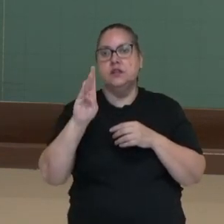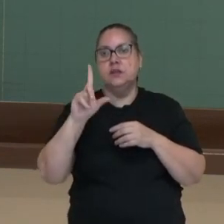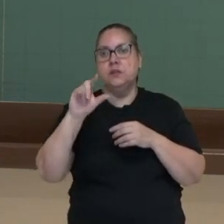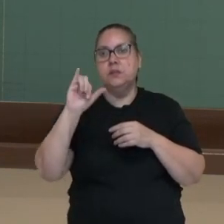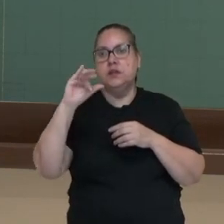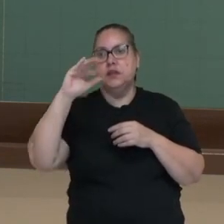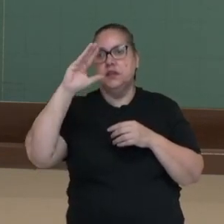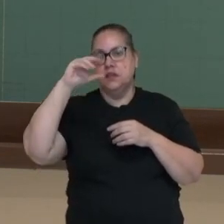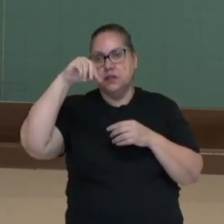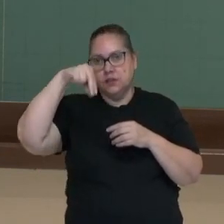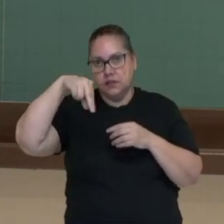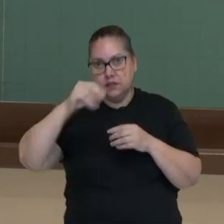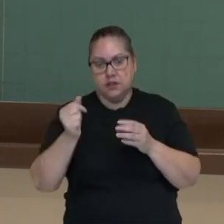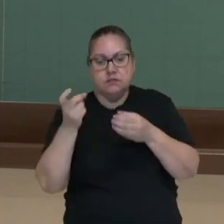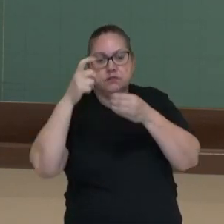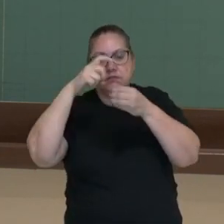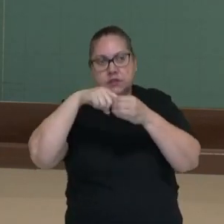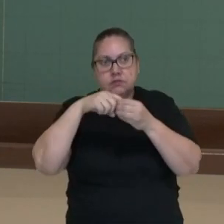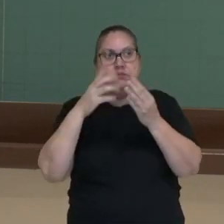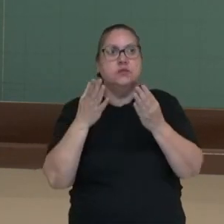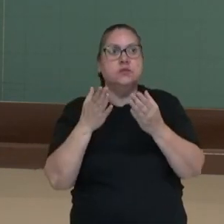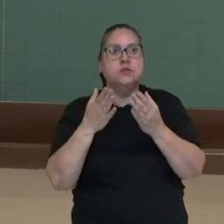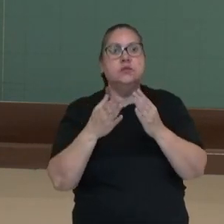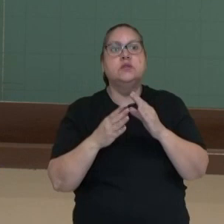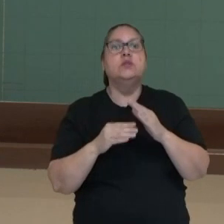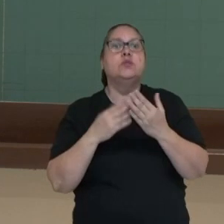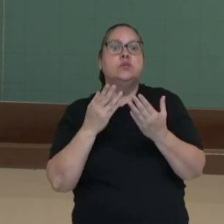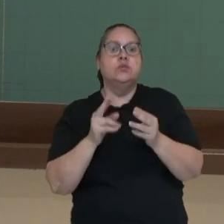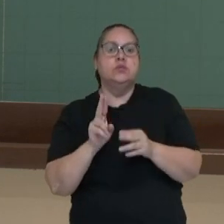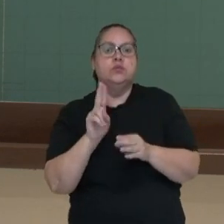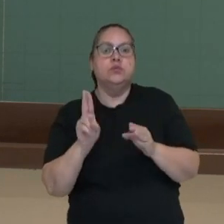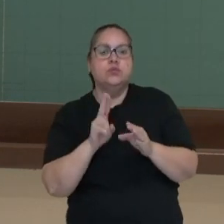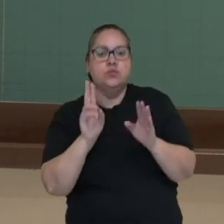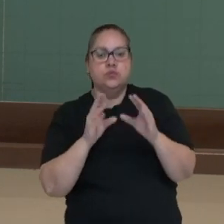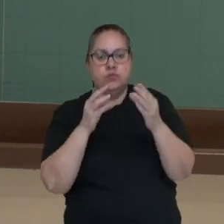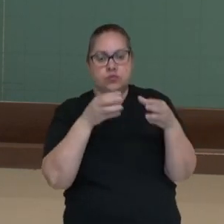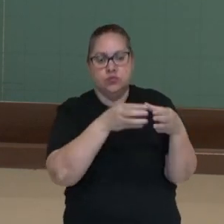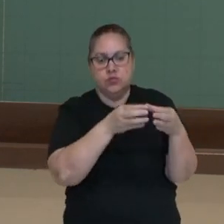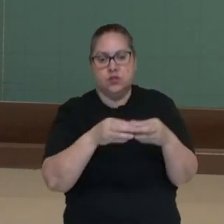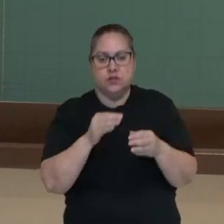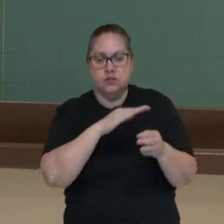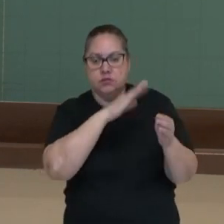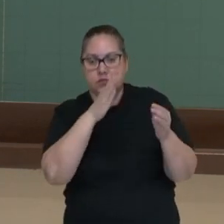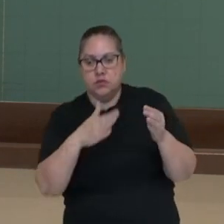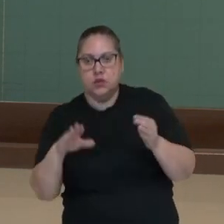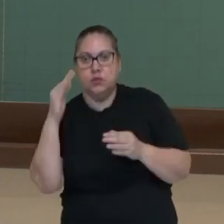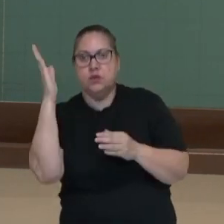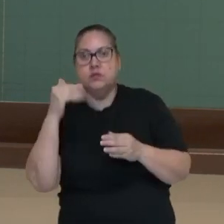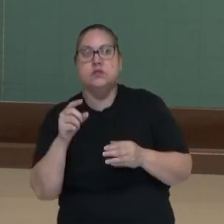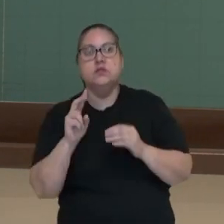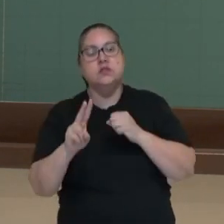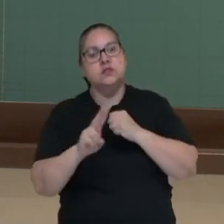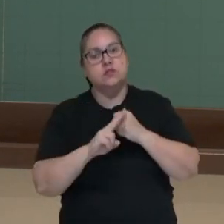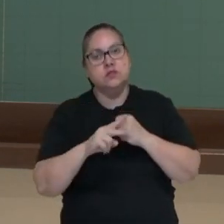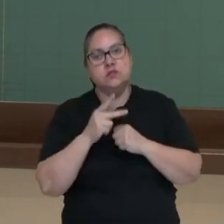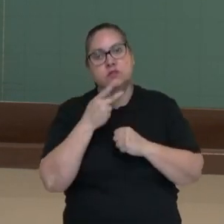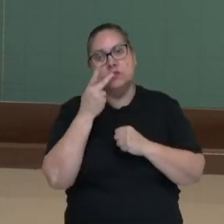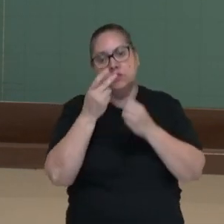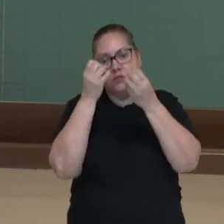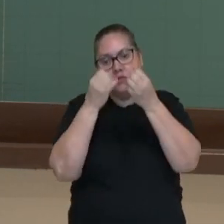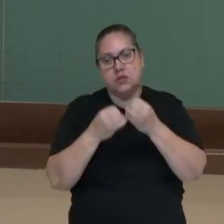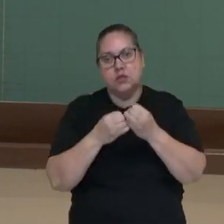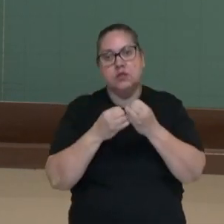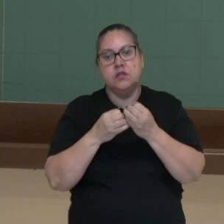sul do Brasil, dentro dessas características, dessas unidades do relevo brasileiro. Nesse vídeo nós falamos